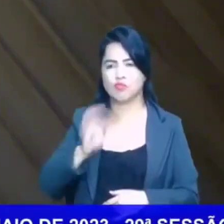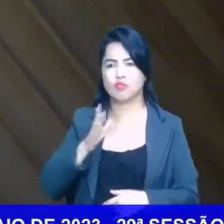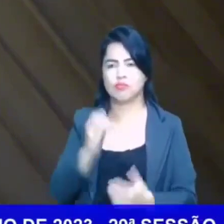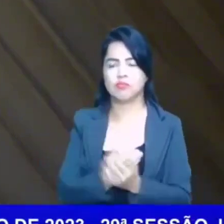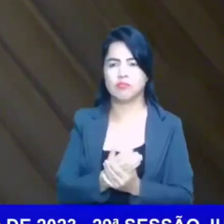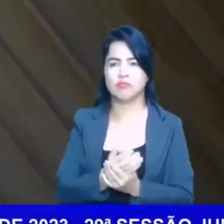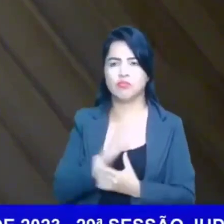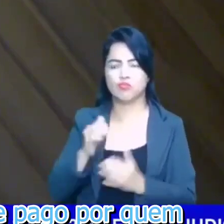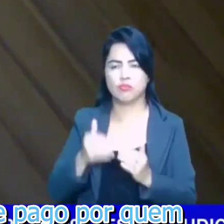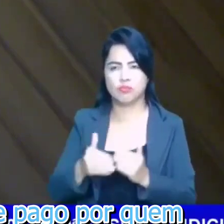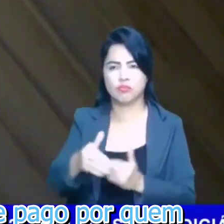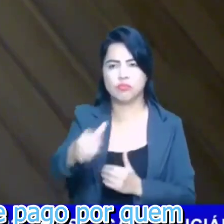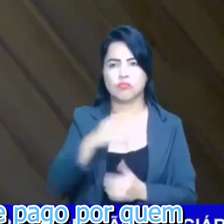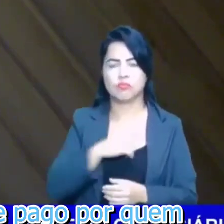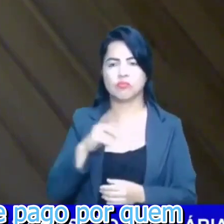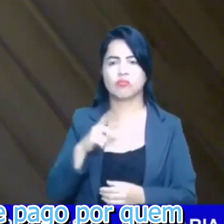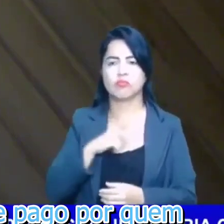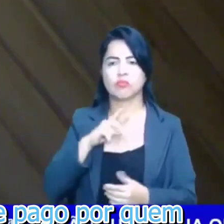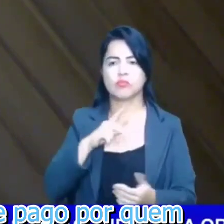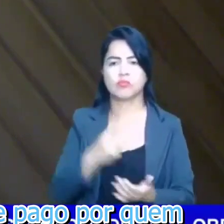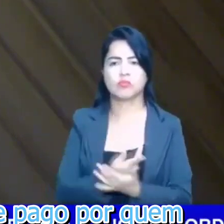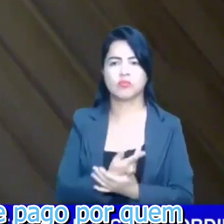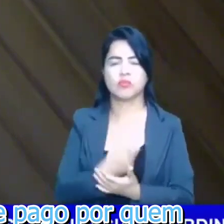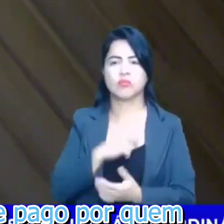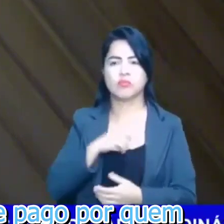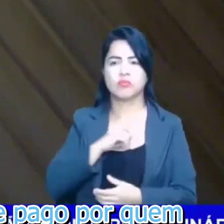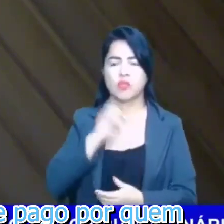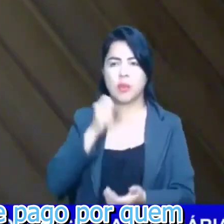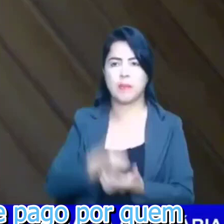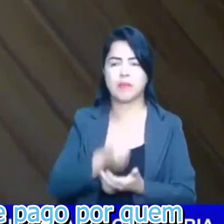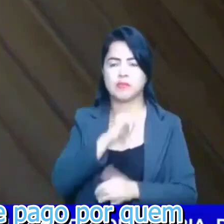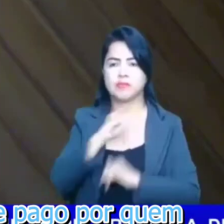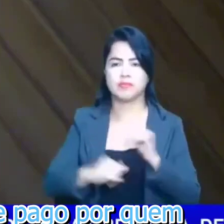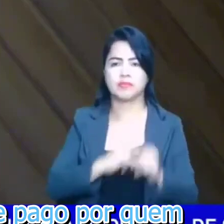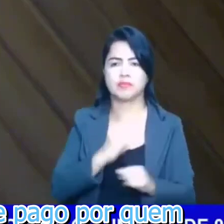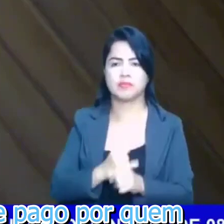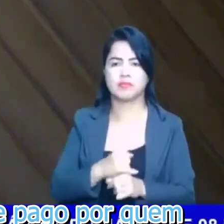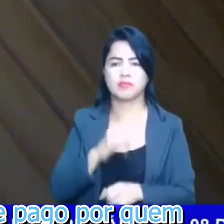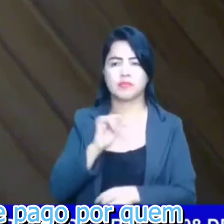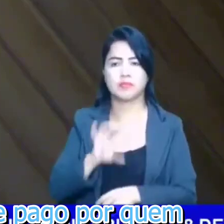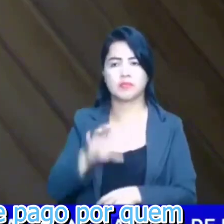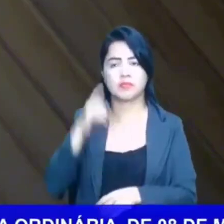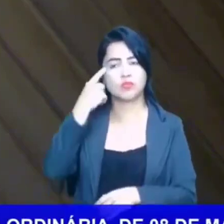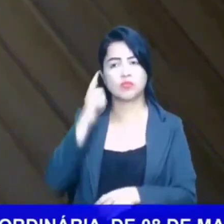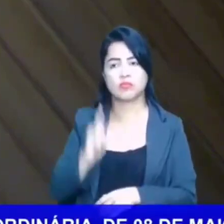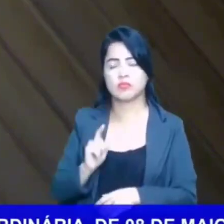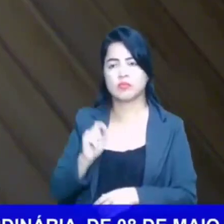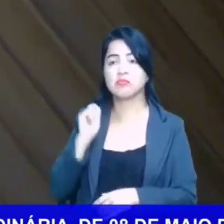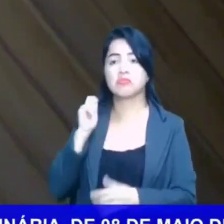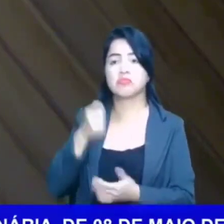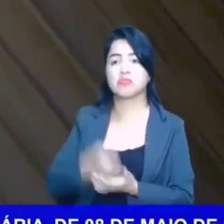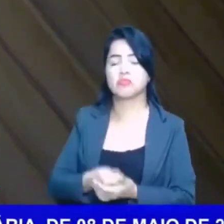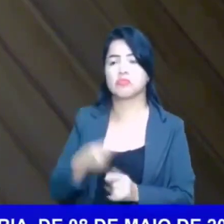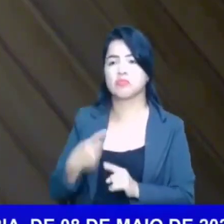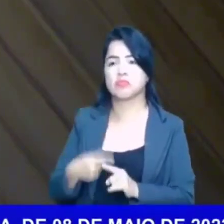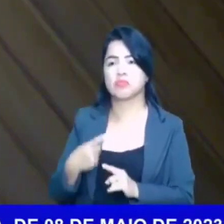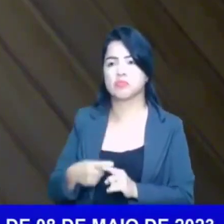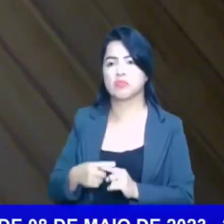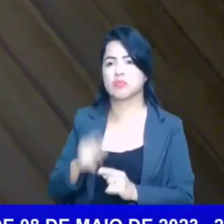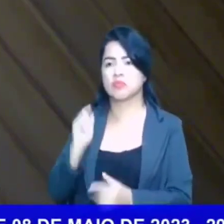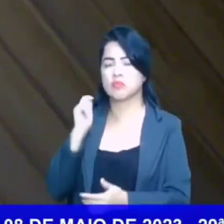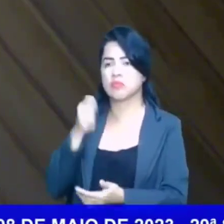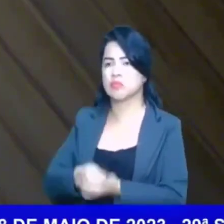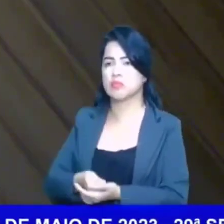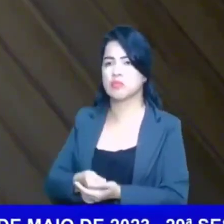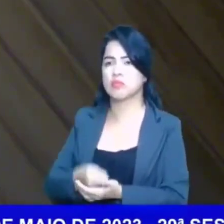julgada por ter realizado propaganda paga na internet. Só não se sabe pago por quem, porque o pagador não estava